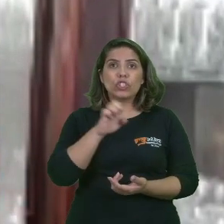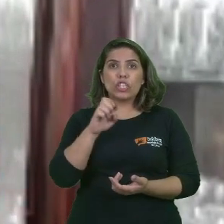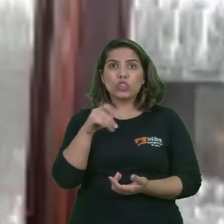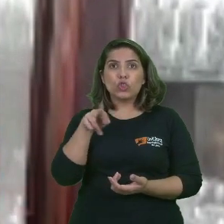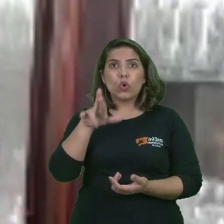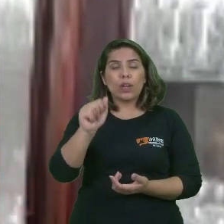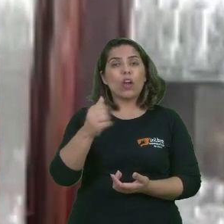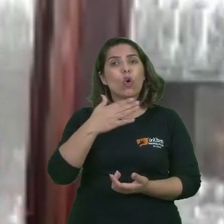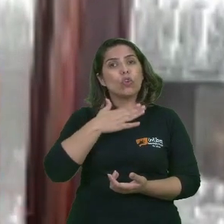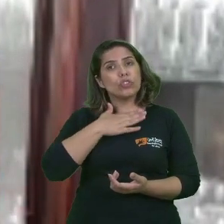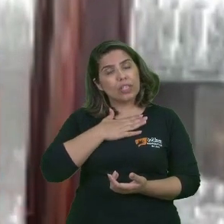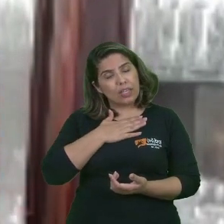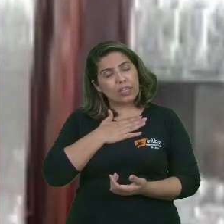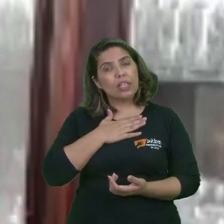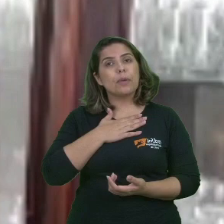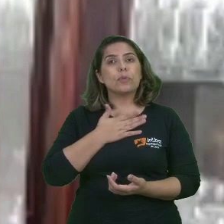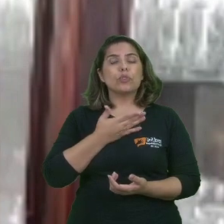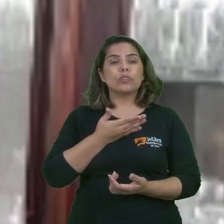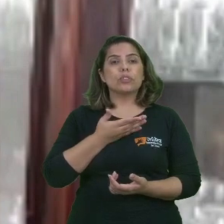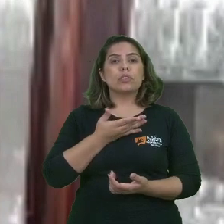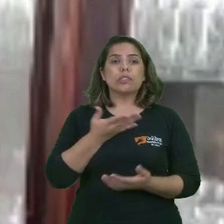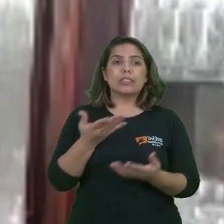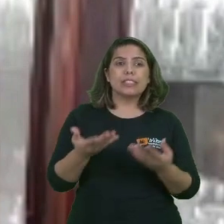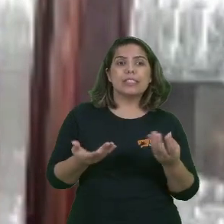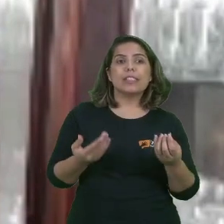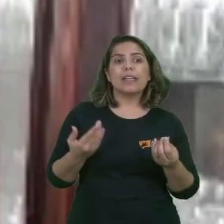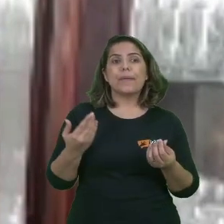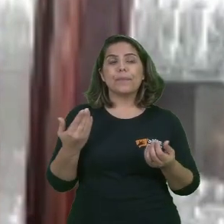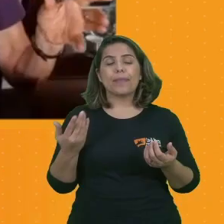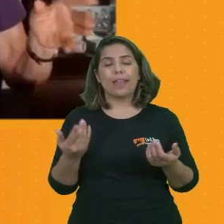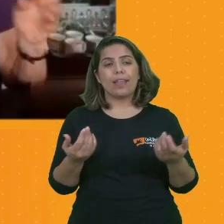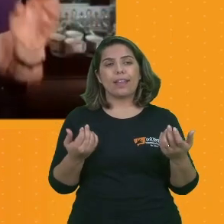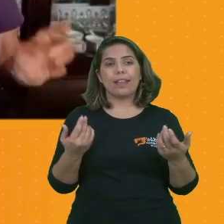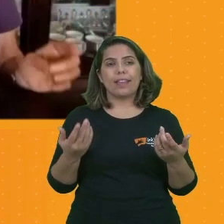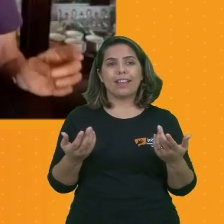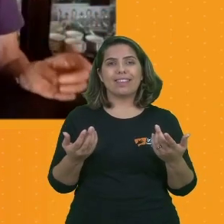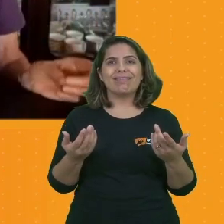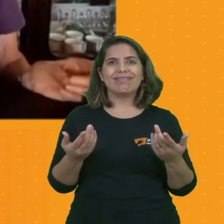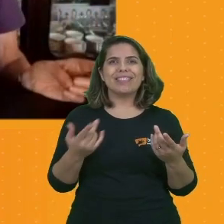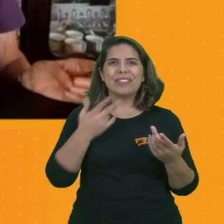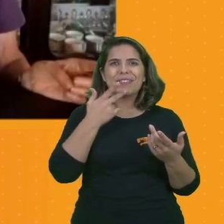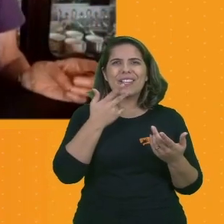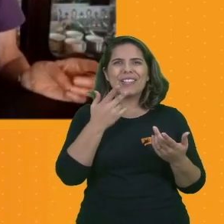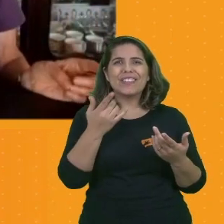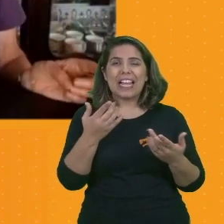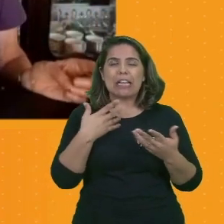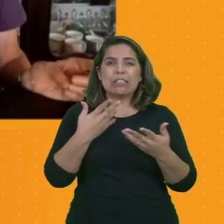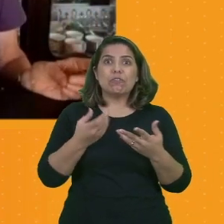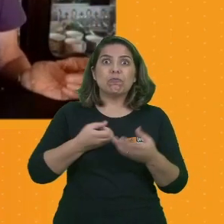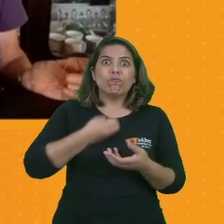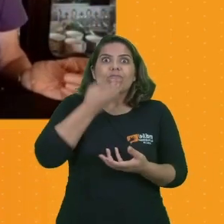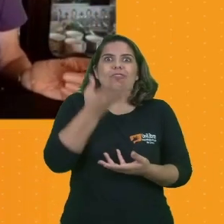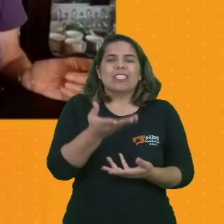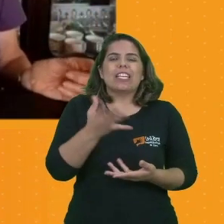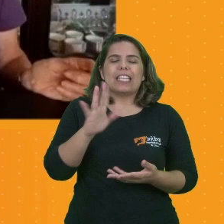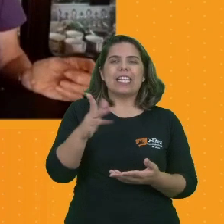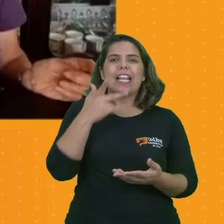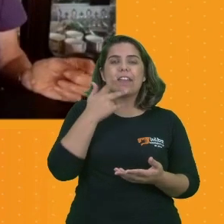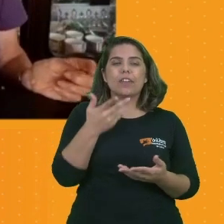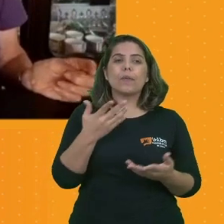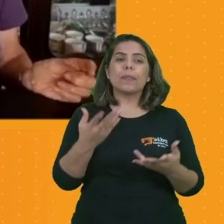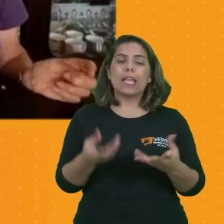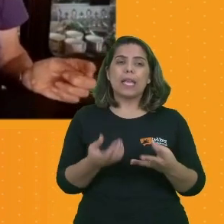editora gostaria de assim alguma foi muito explícita a tivemos